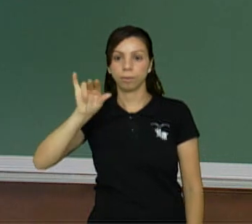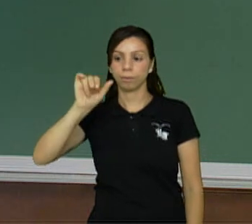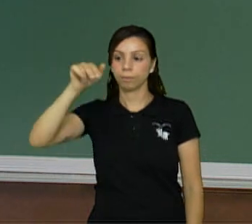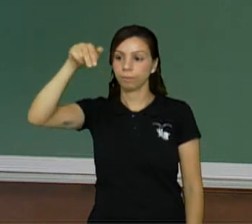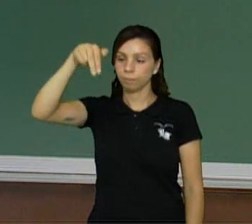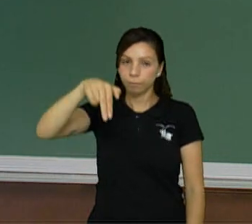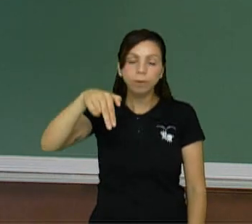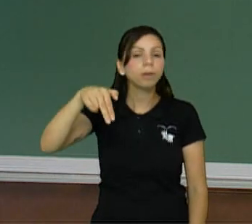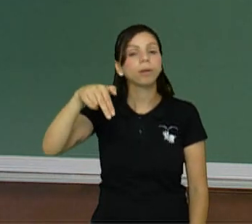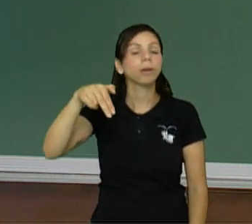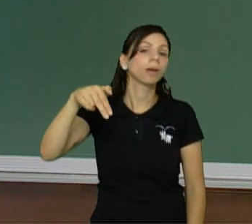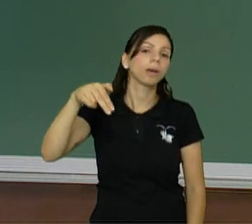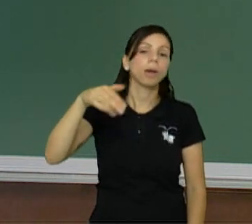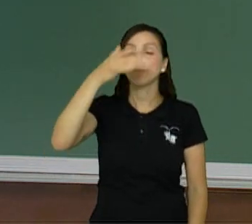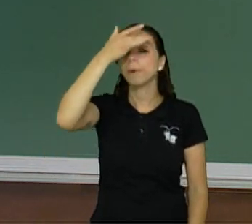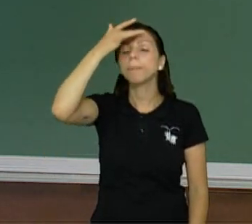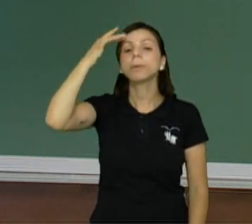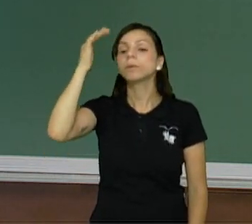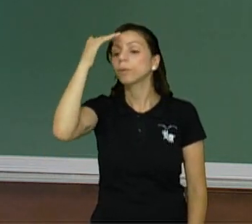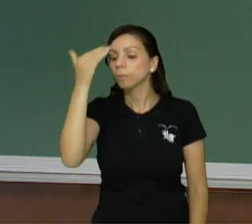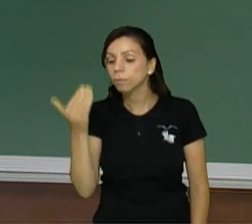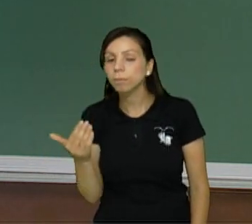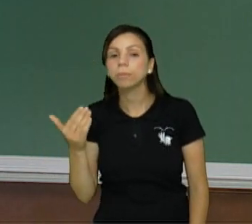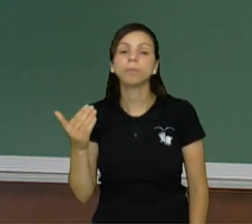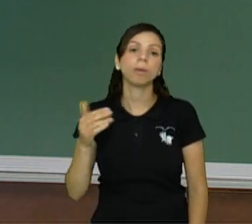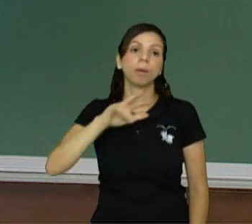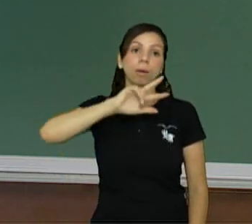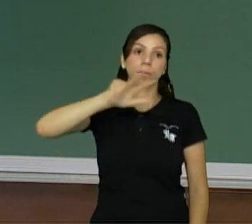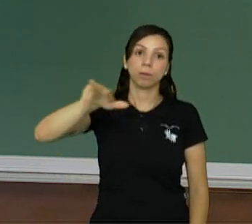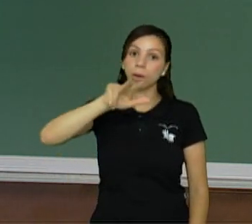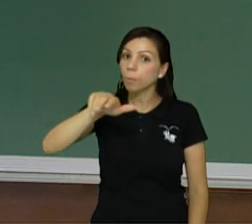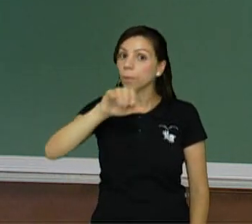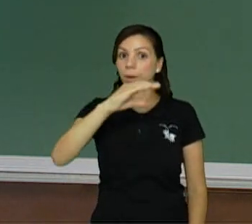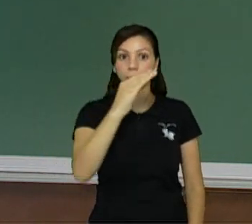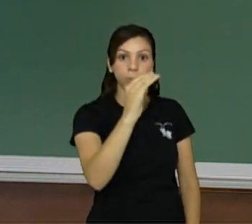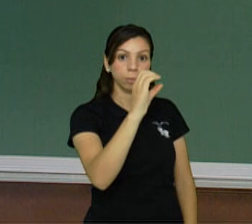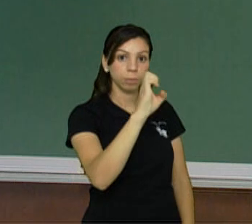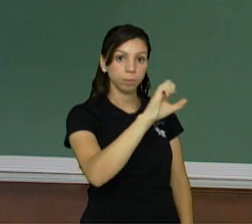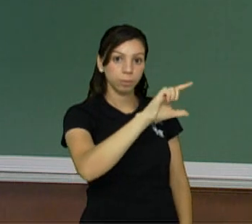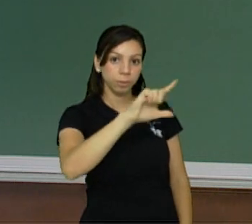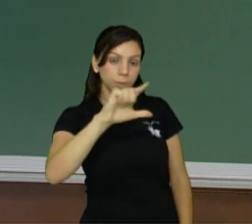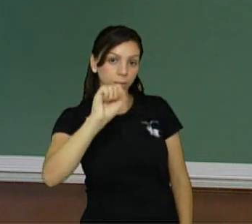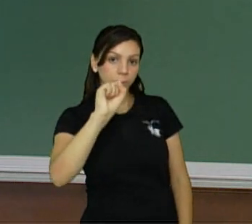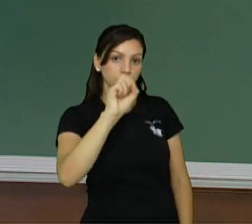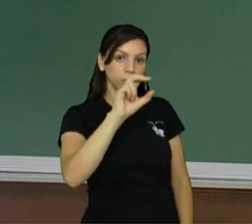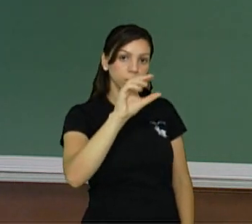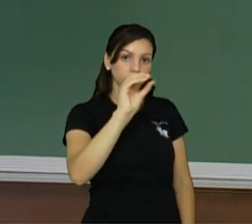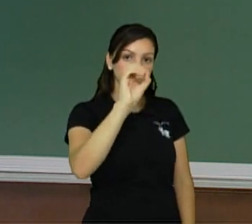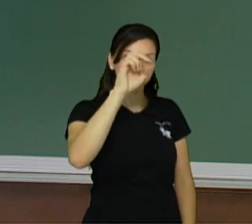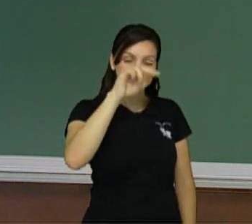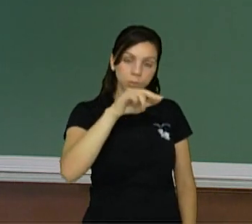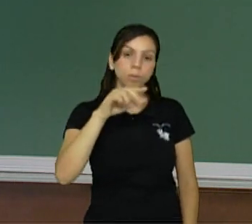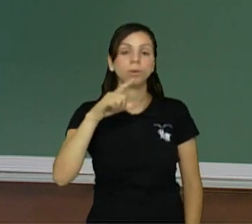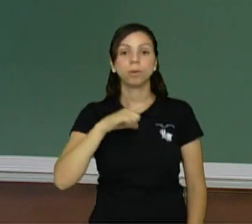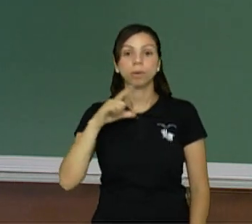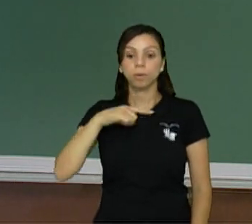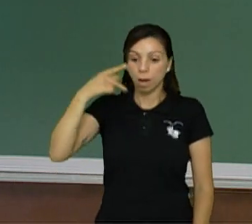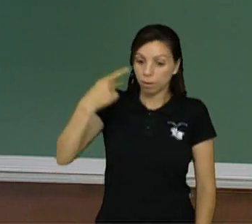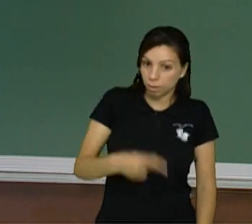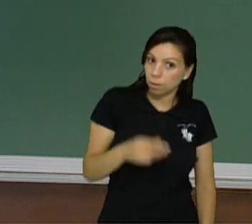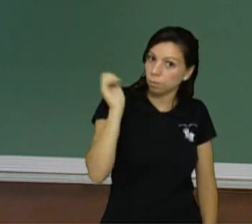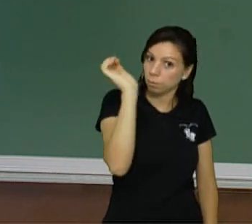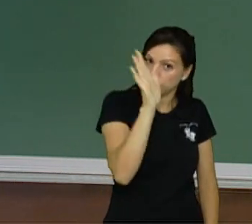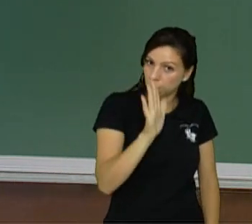né, o Lord Kelvin. Pessoal, não esqueça, não é o Celsius, tá? Celsius é uma unidade de medida que nós usamos aqui